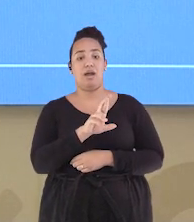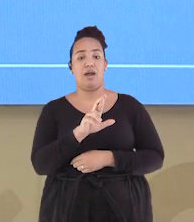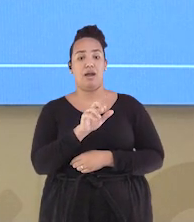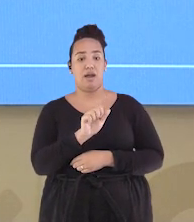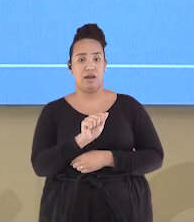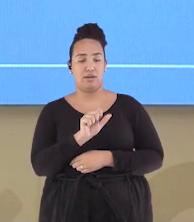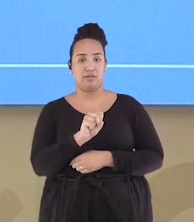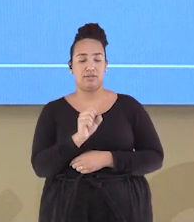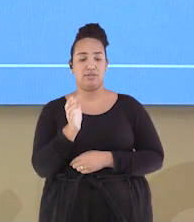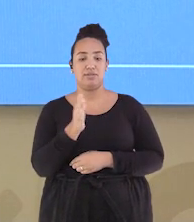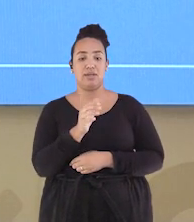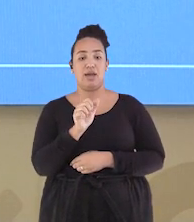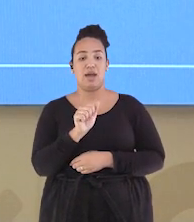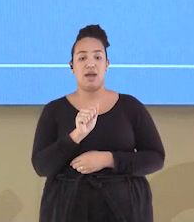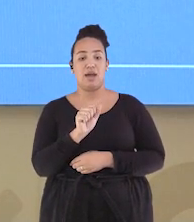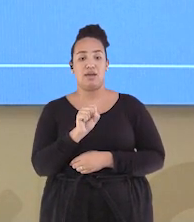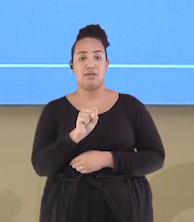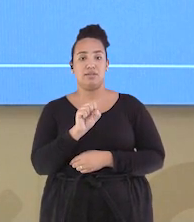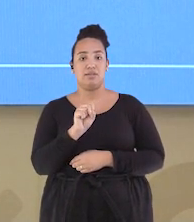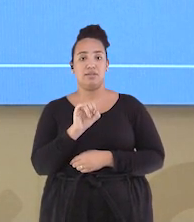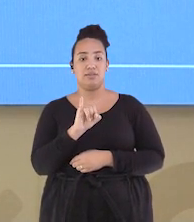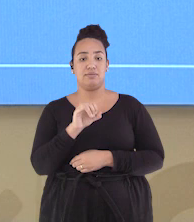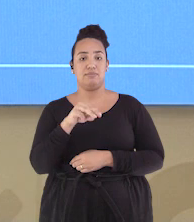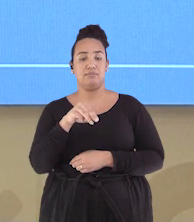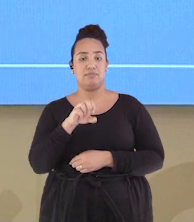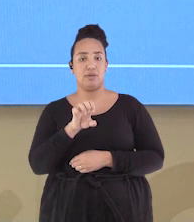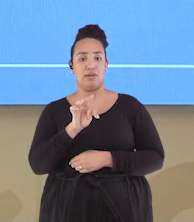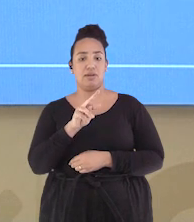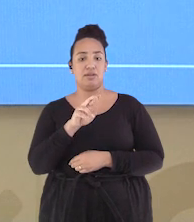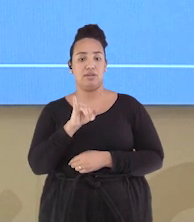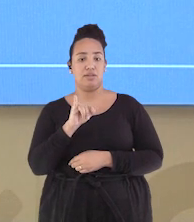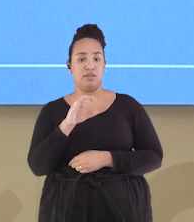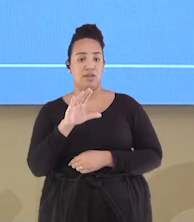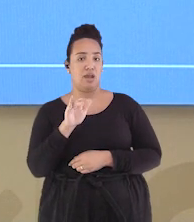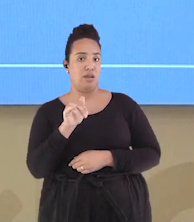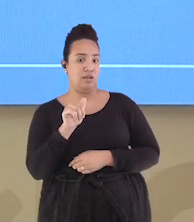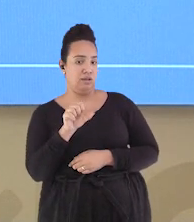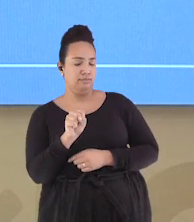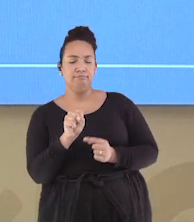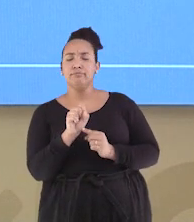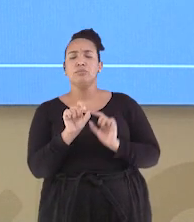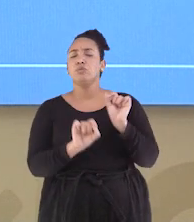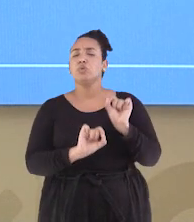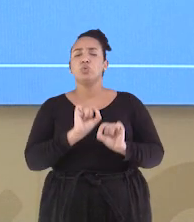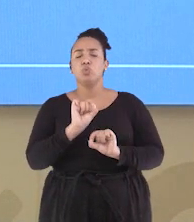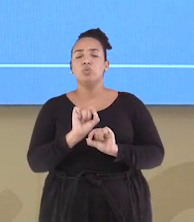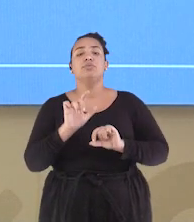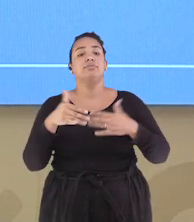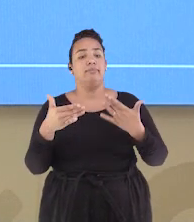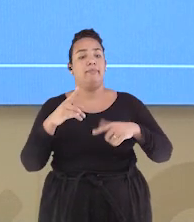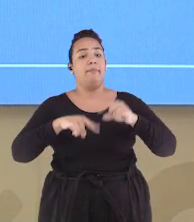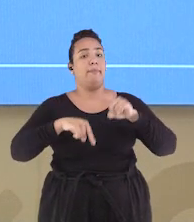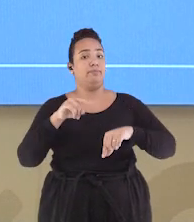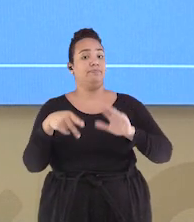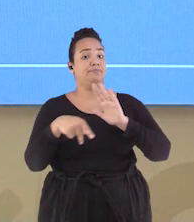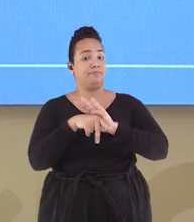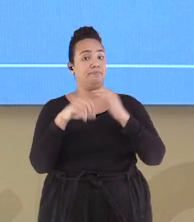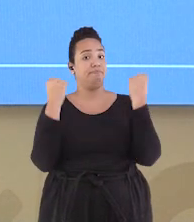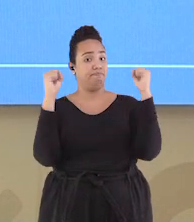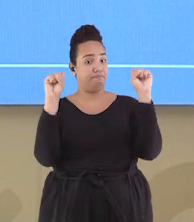são barras assimétricas? As barras assimétricas, ou aparelhos simétricos, é um aparelho de ginástica